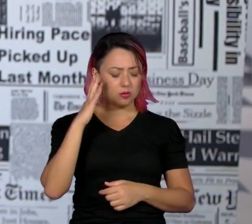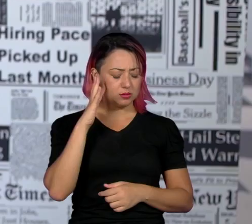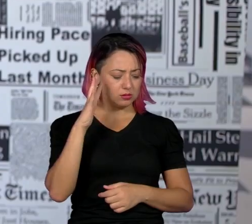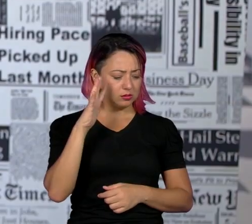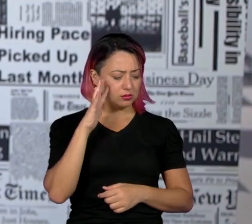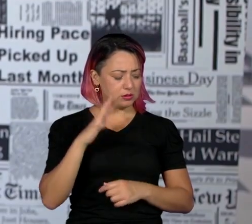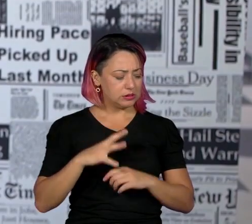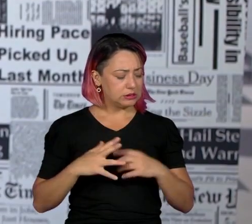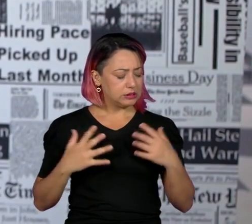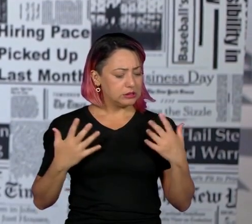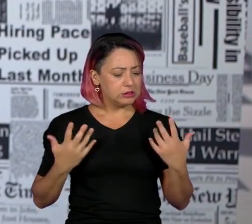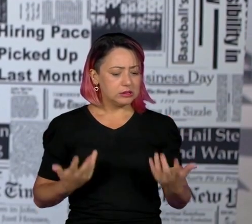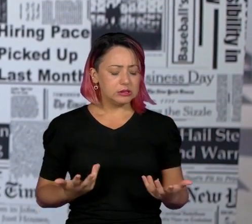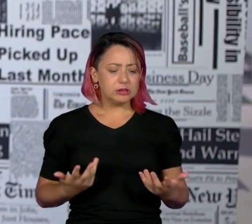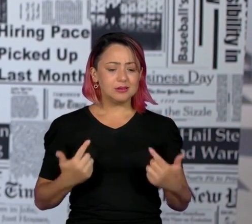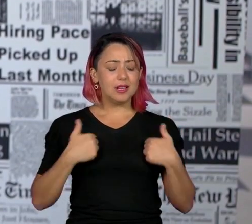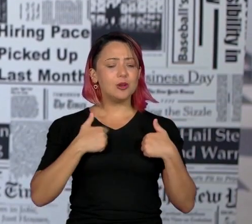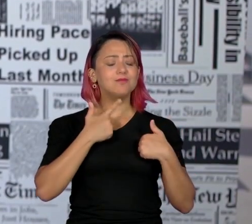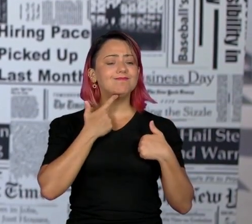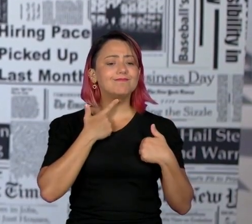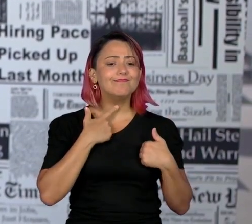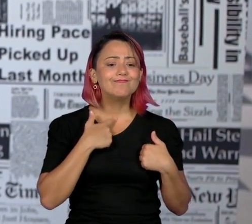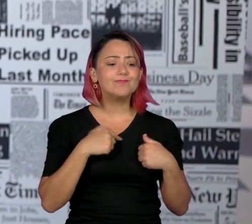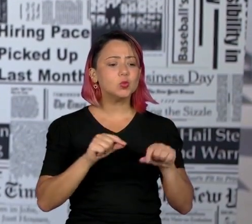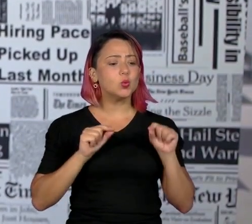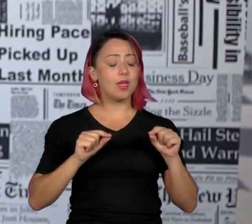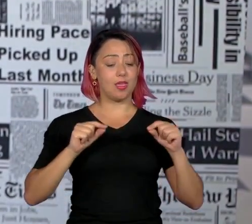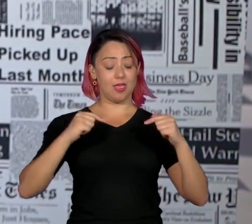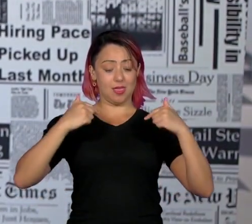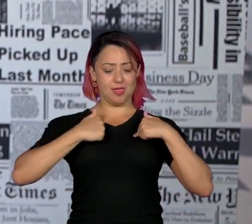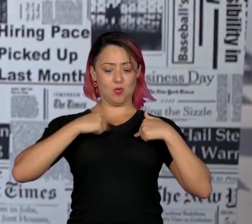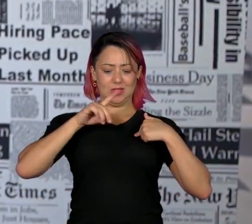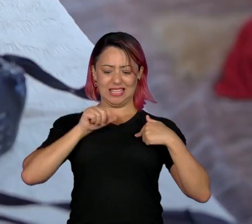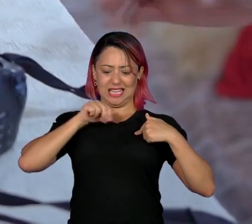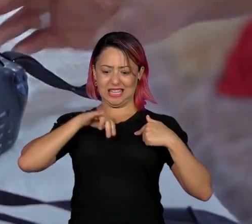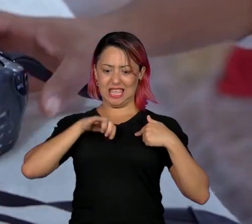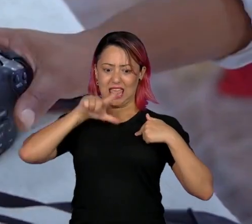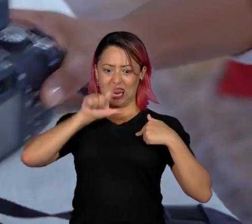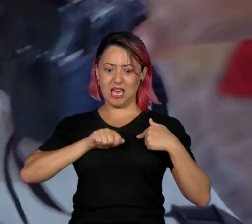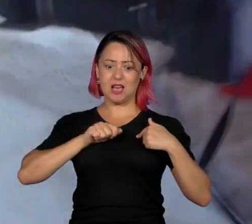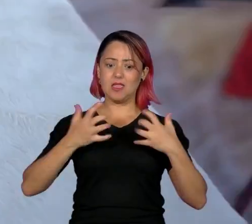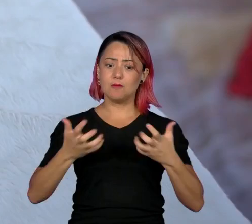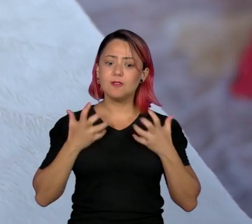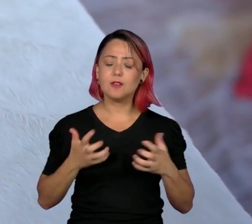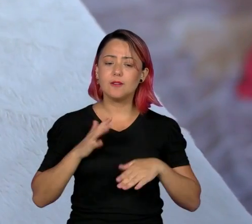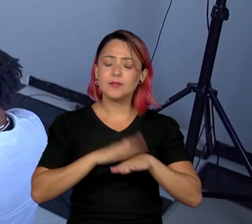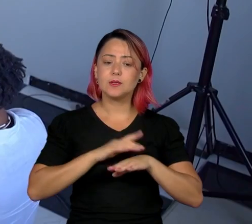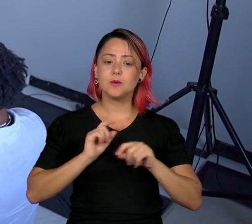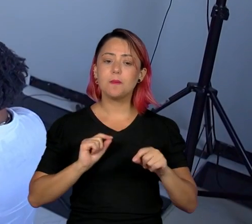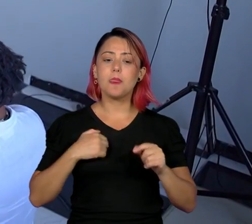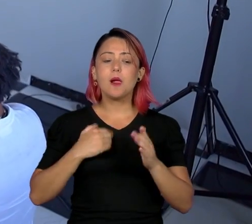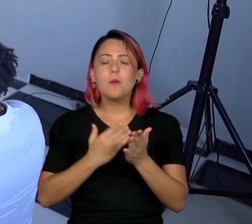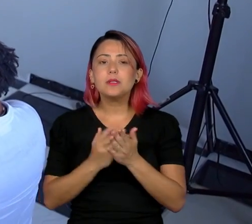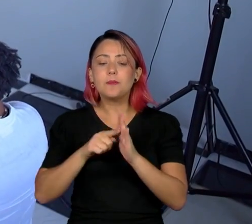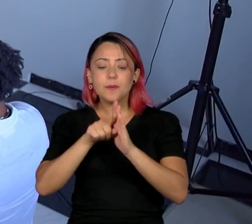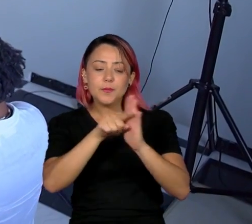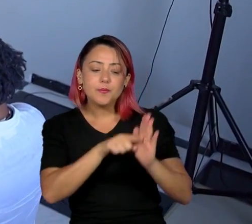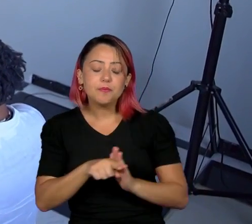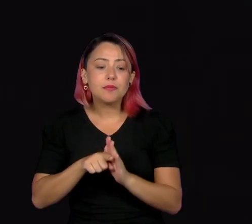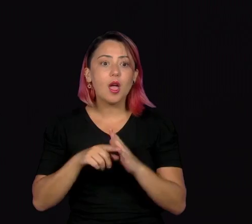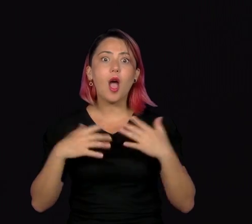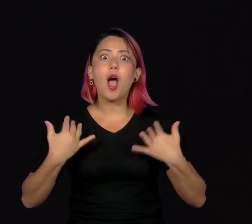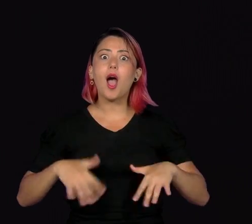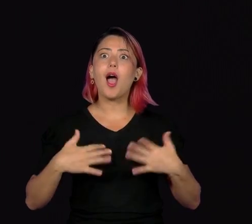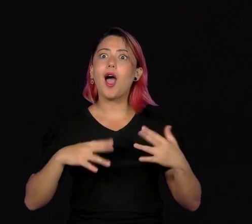comecei a pensar, o que eu gostaria de fazer, o que a Daniela gostaria de fazer. E eu fui pesquisar e eu descobri que eu